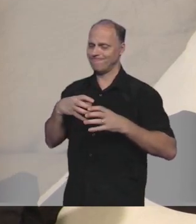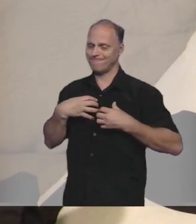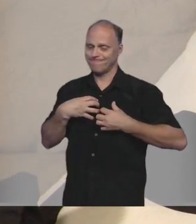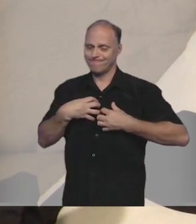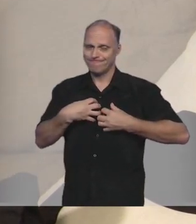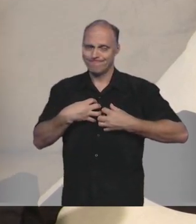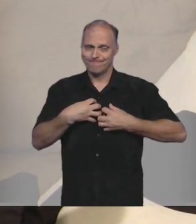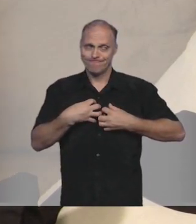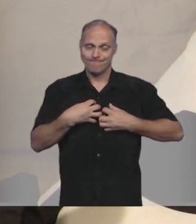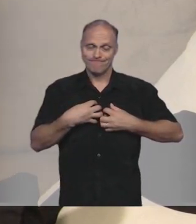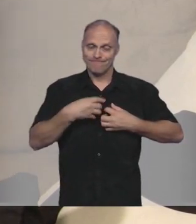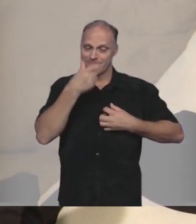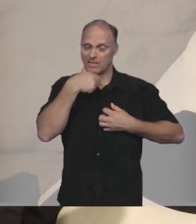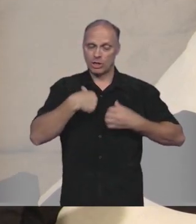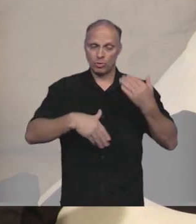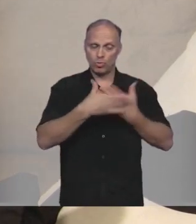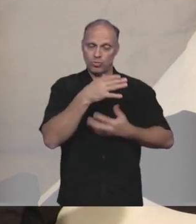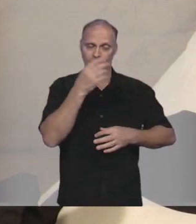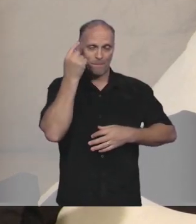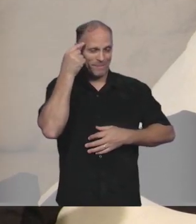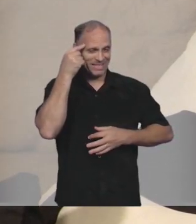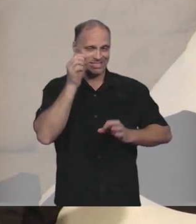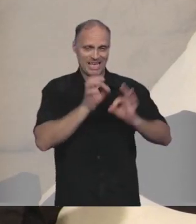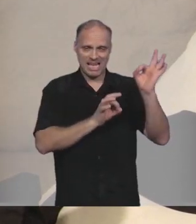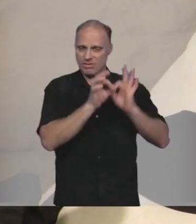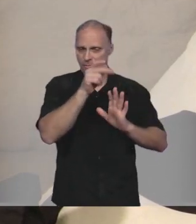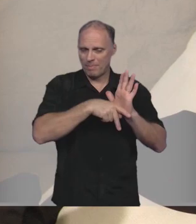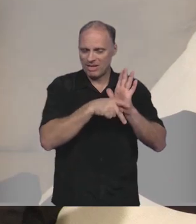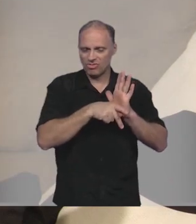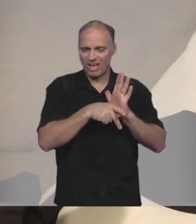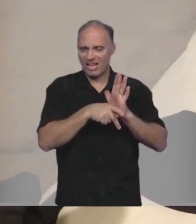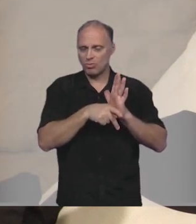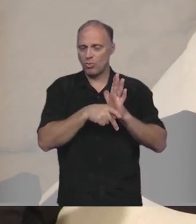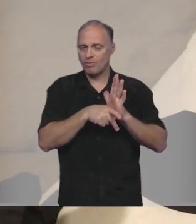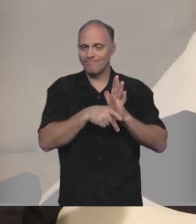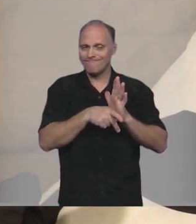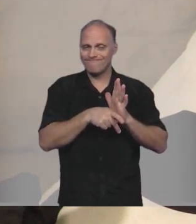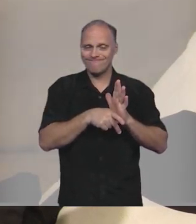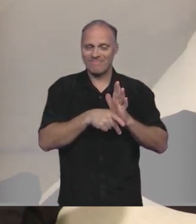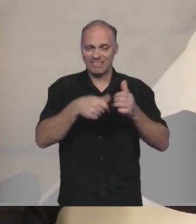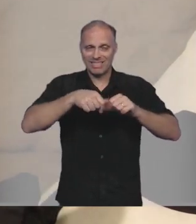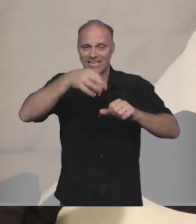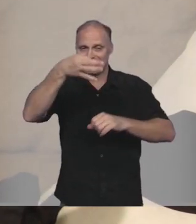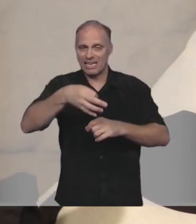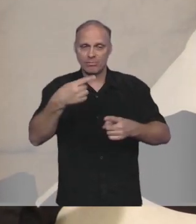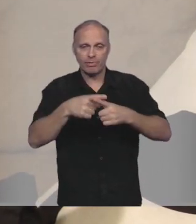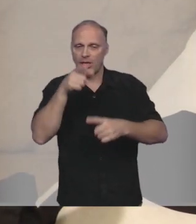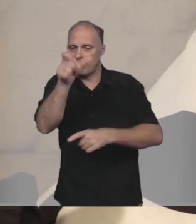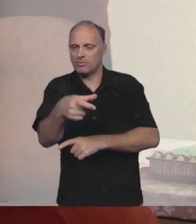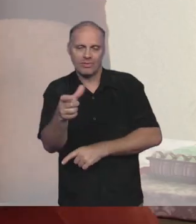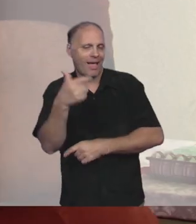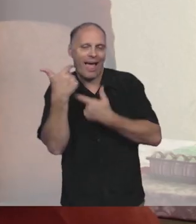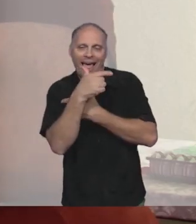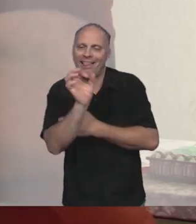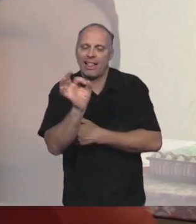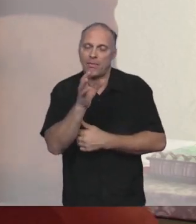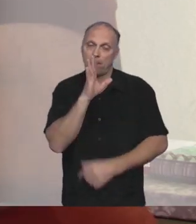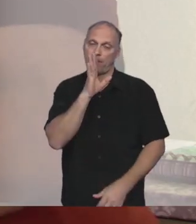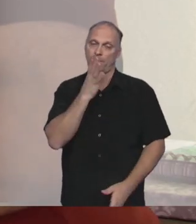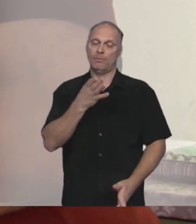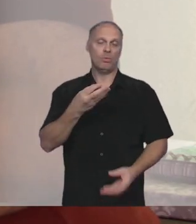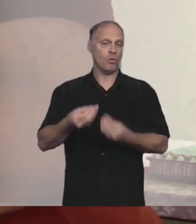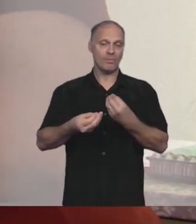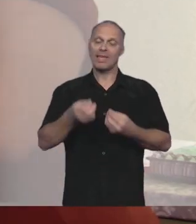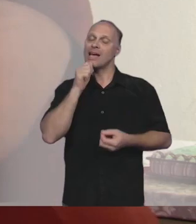achar que nada do que está planejado, se acontecer, está dando certo porque ela não está rindo. Pois é, e aí, como é